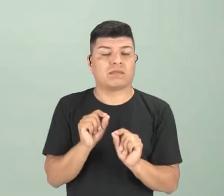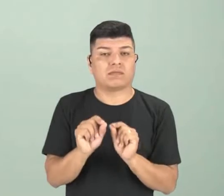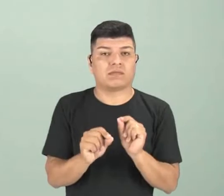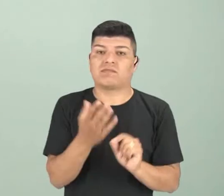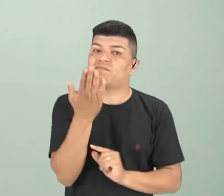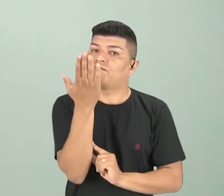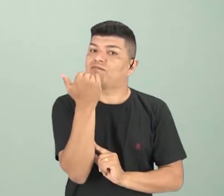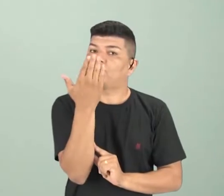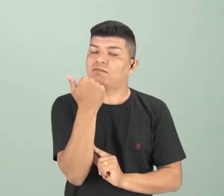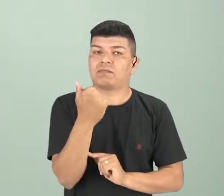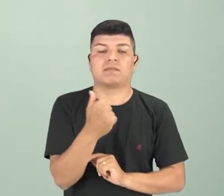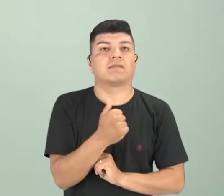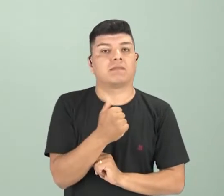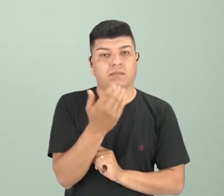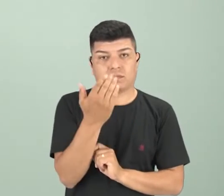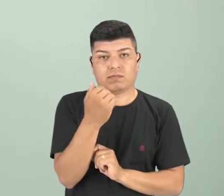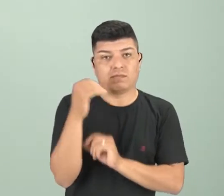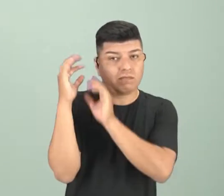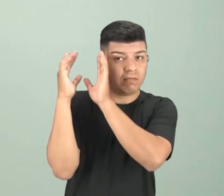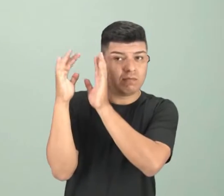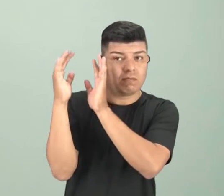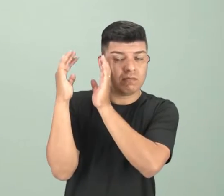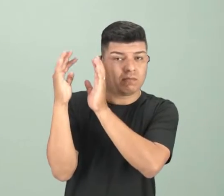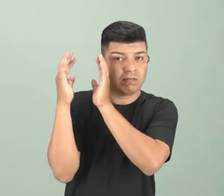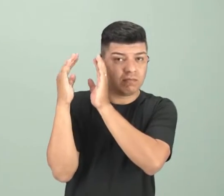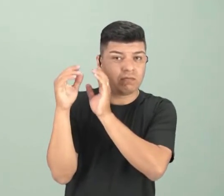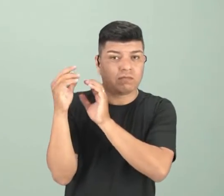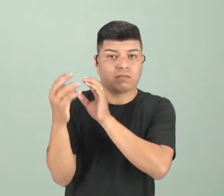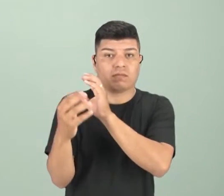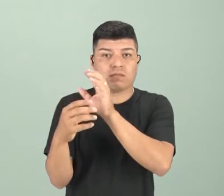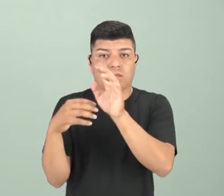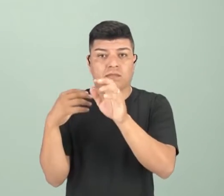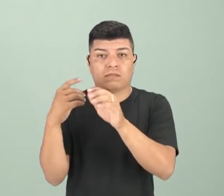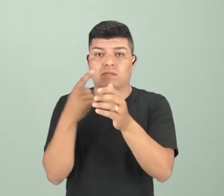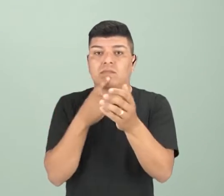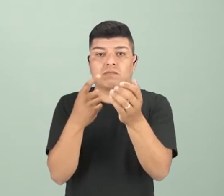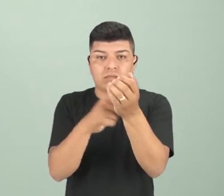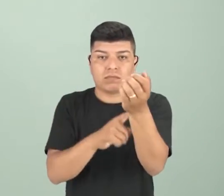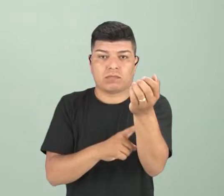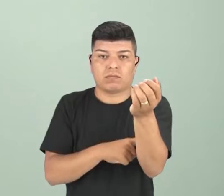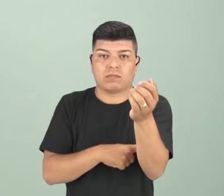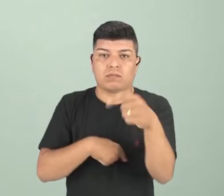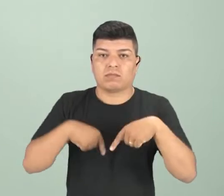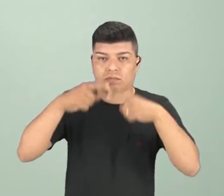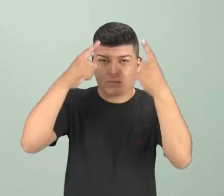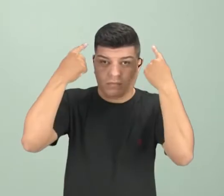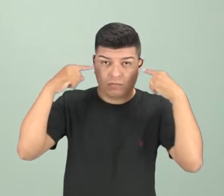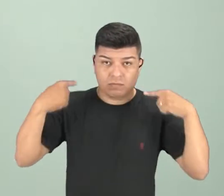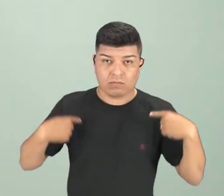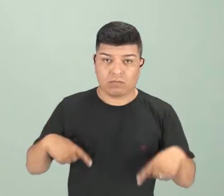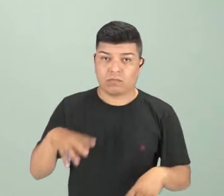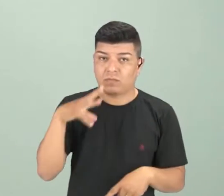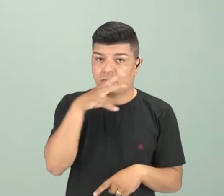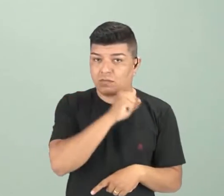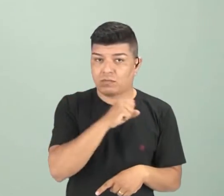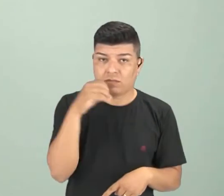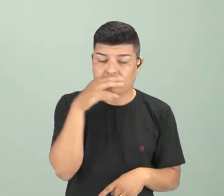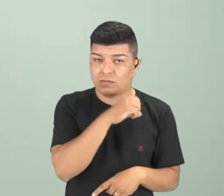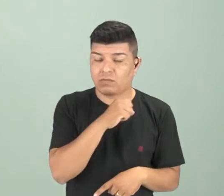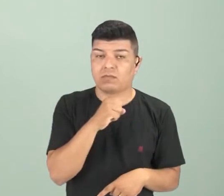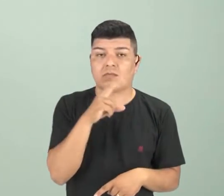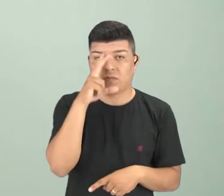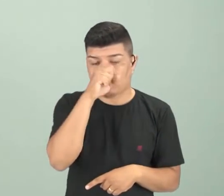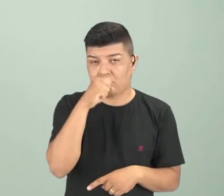de alimento. O alimento do nosso cérebro ele tem que estar uma circulação sanguínea muito grande, muito forte, né,